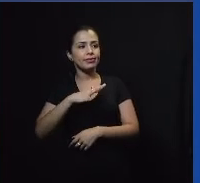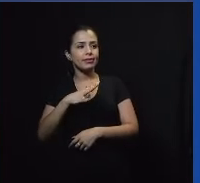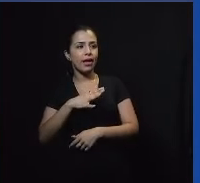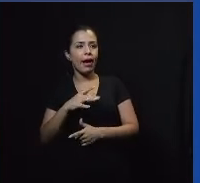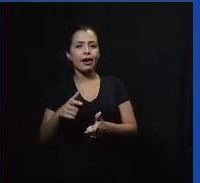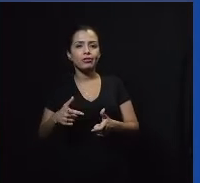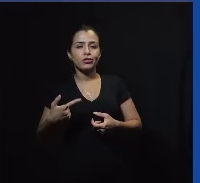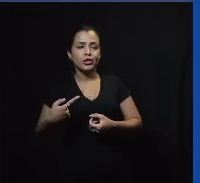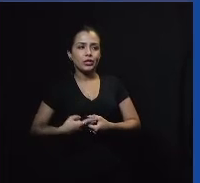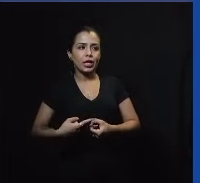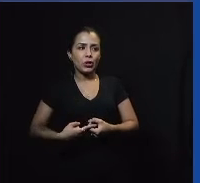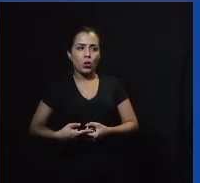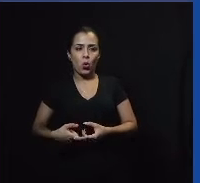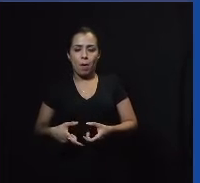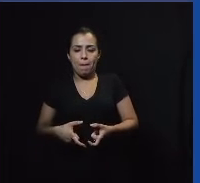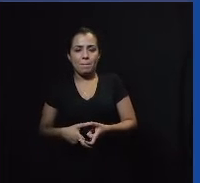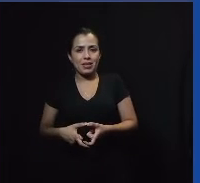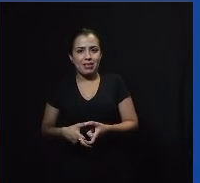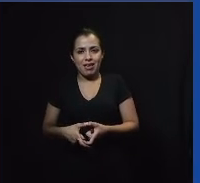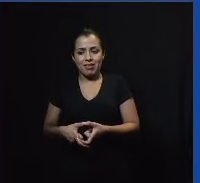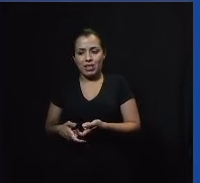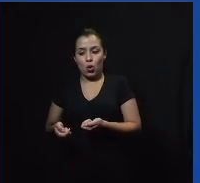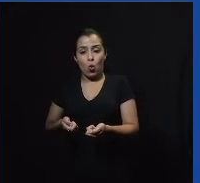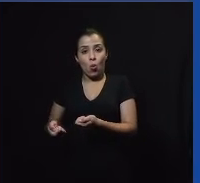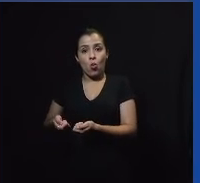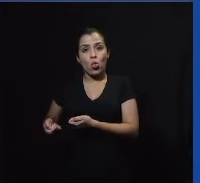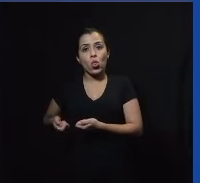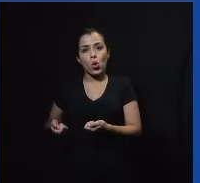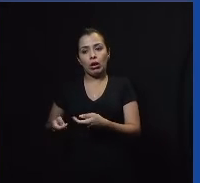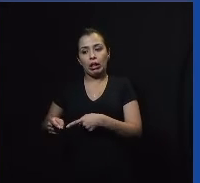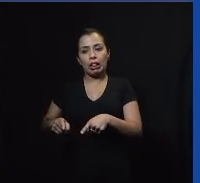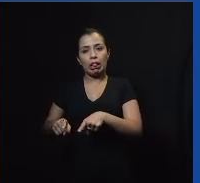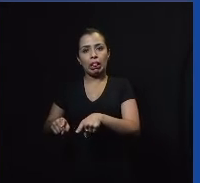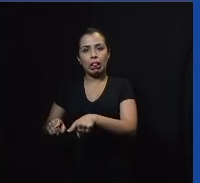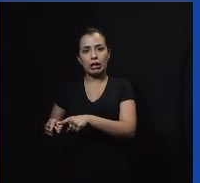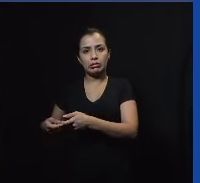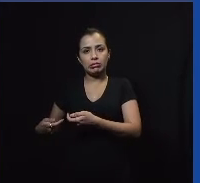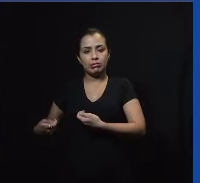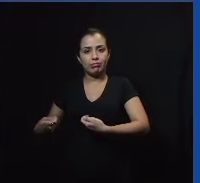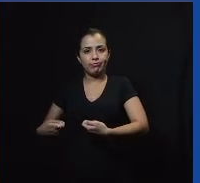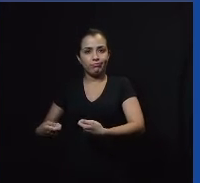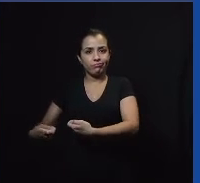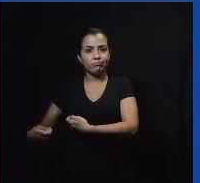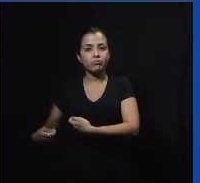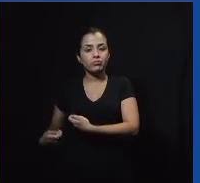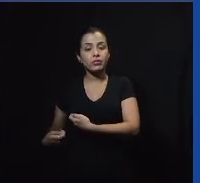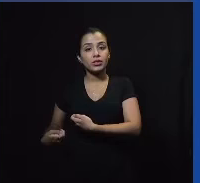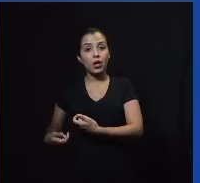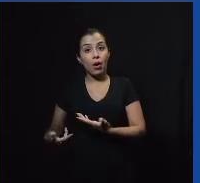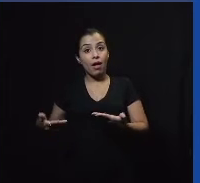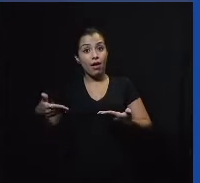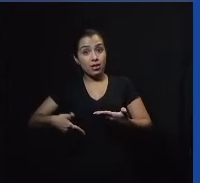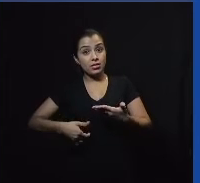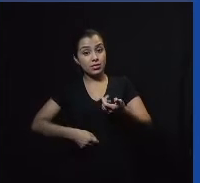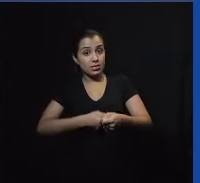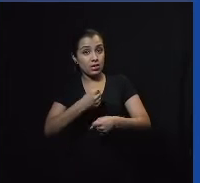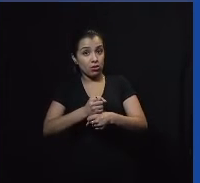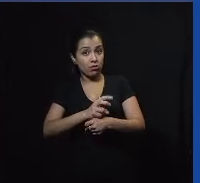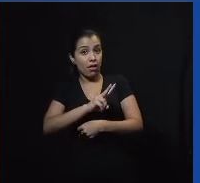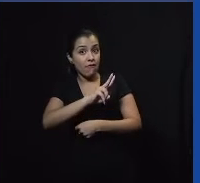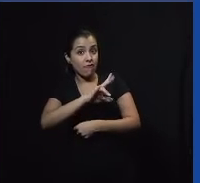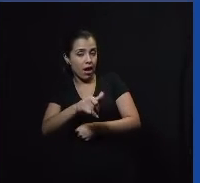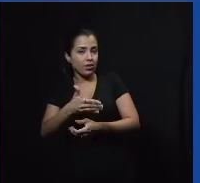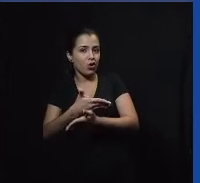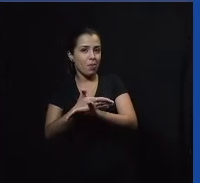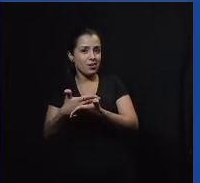uma política local muito polarizada, muito acirrada. Então, né, esse é o ano de eleição municipal, isso ainda vai começar a pegar por aí,